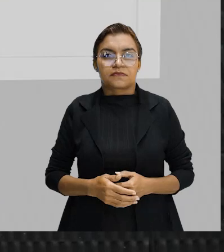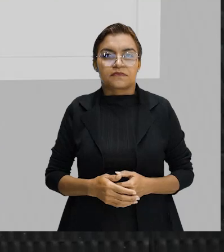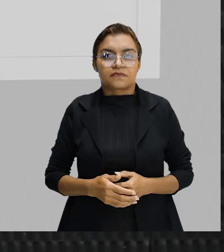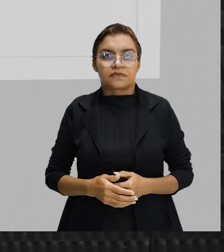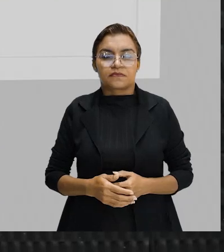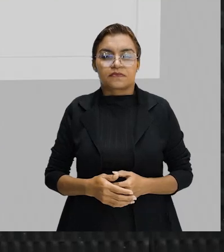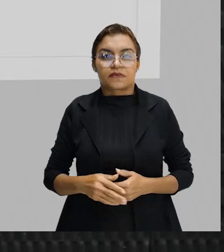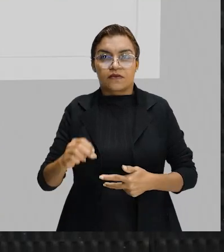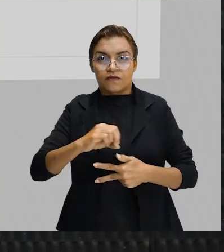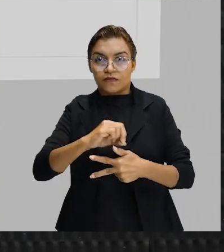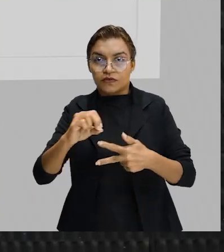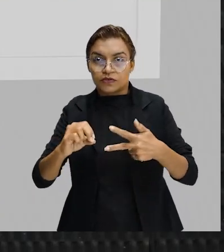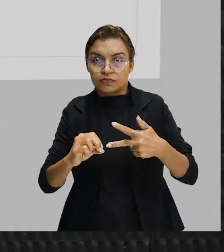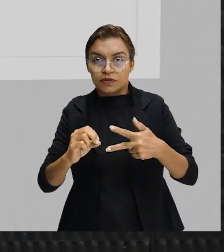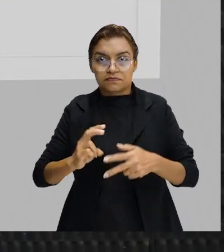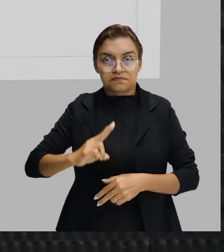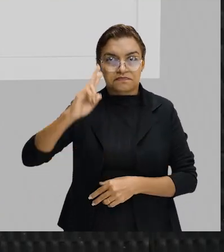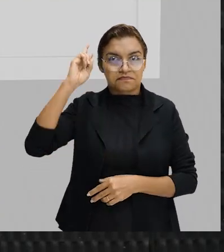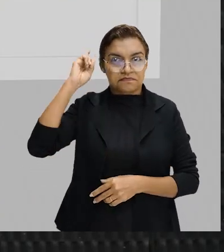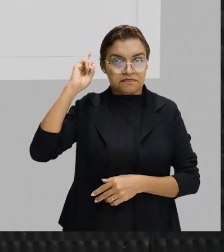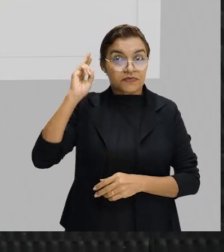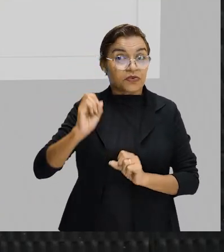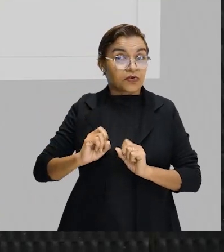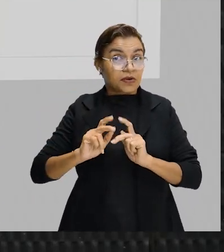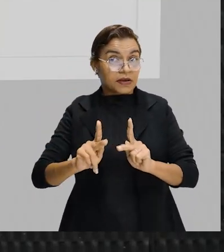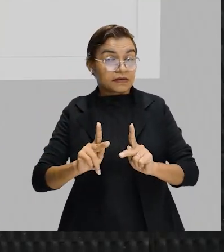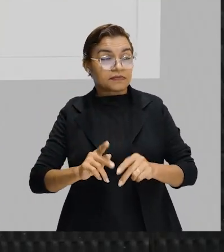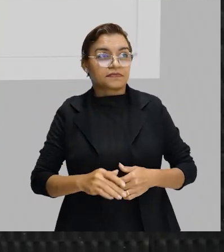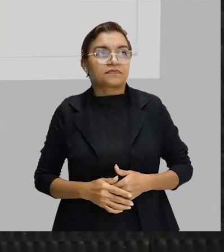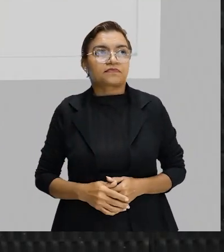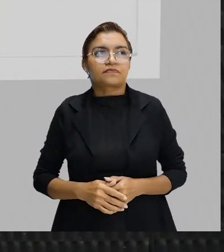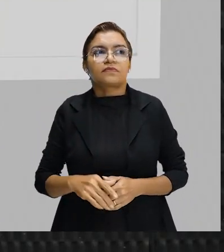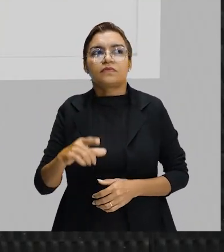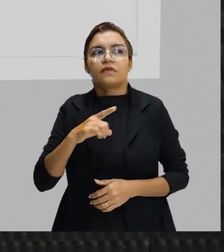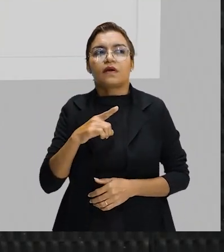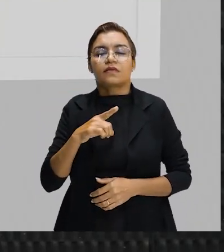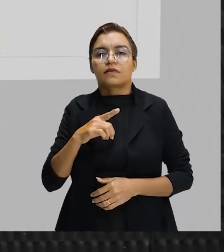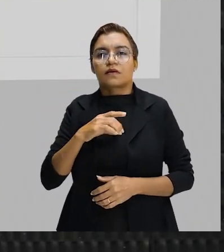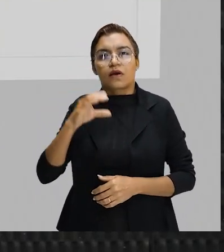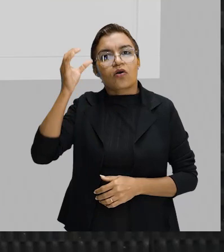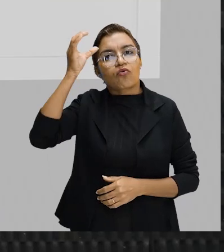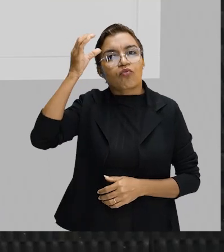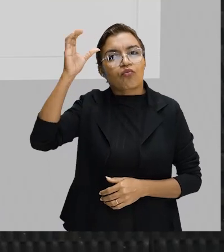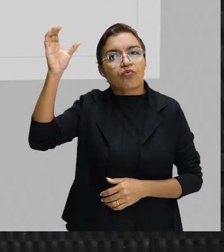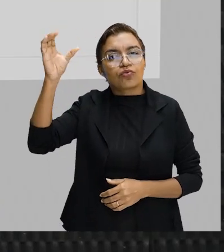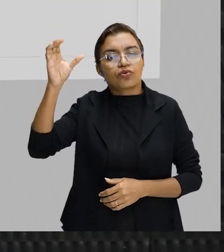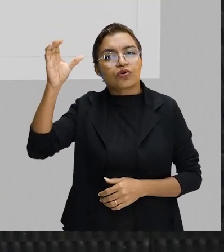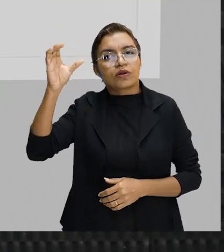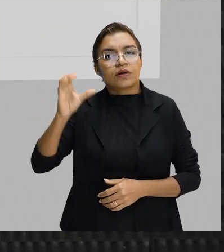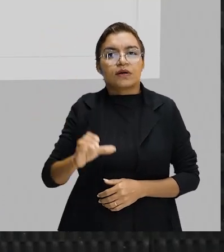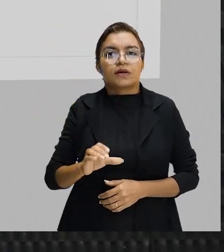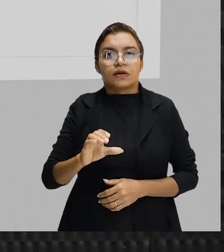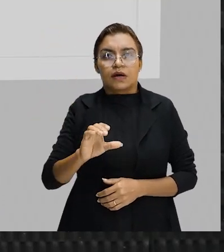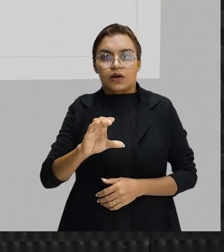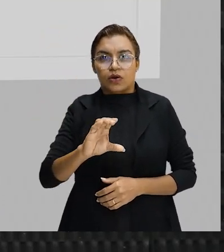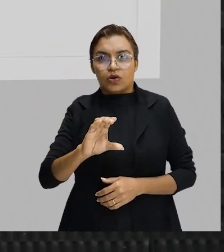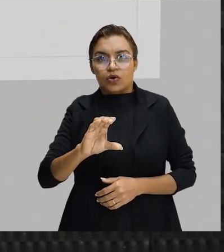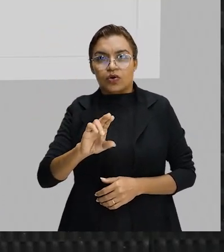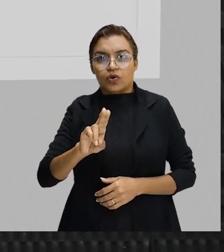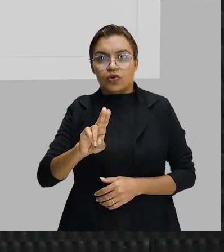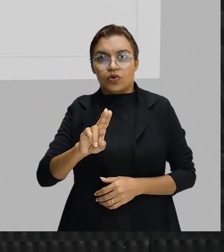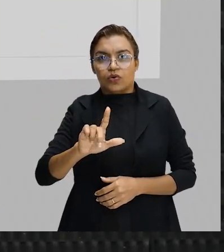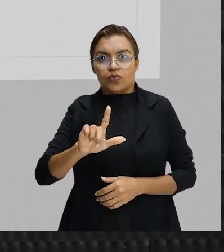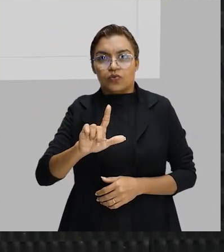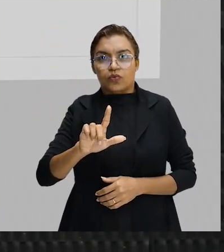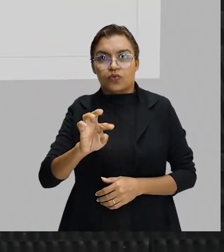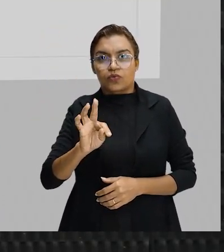o vestibular, famoso vestibular, tá? Nós temos aqui a famosa cultura grega. Presta atenção nessa expressão cultura.